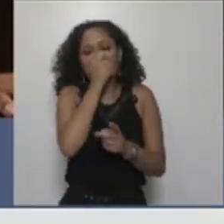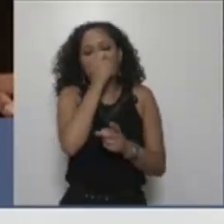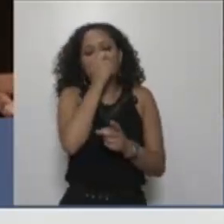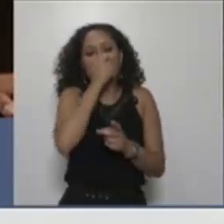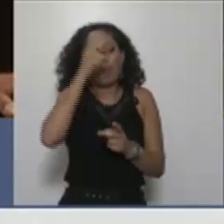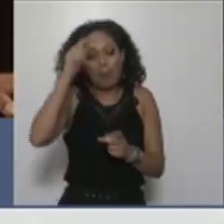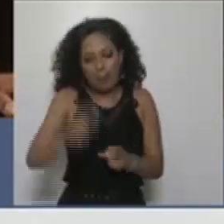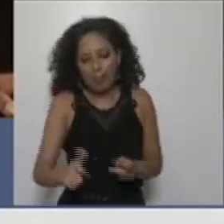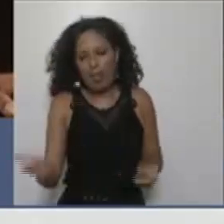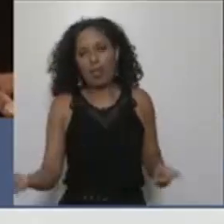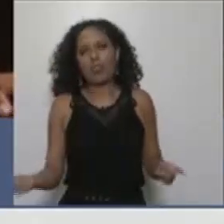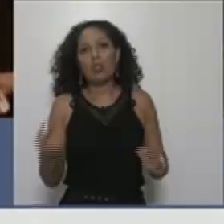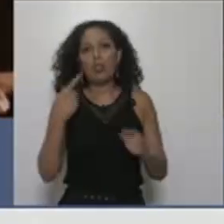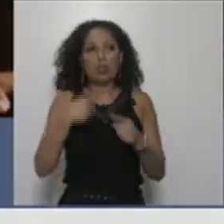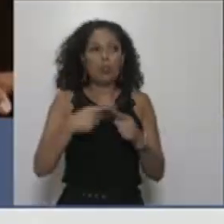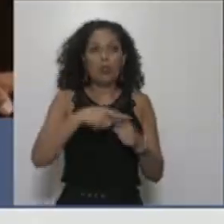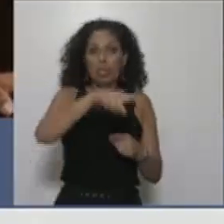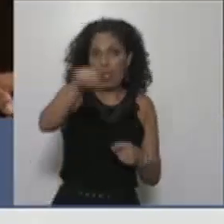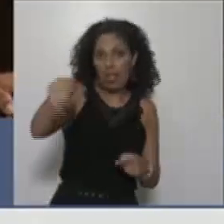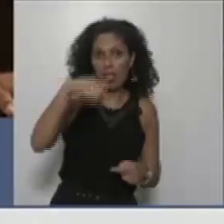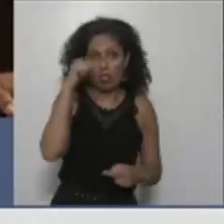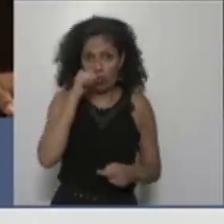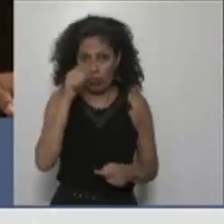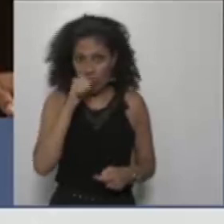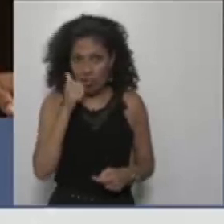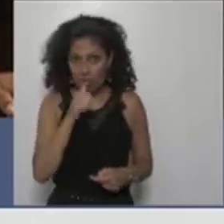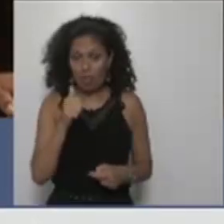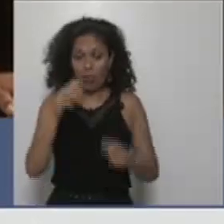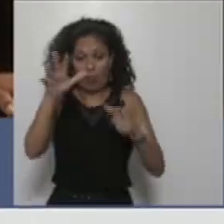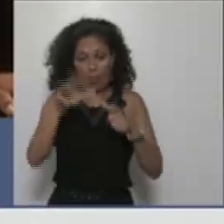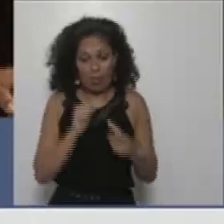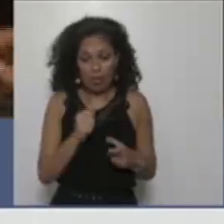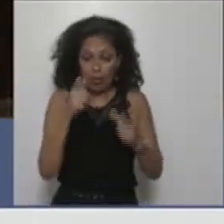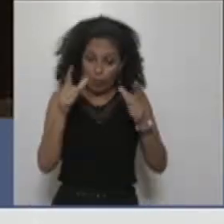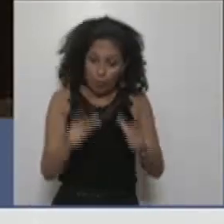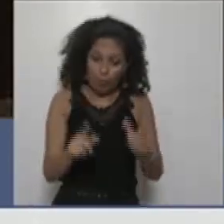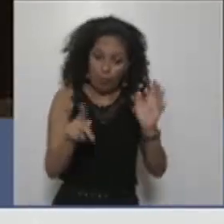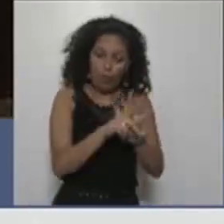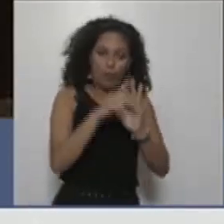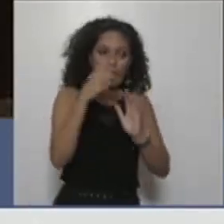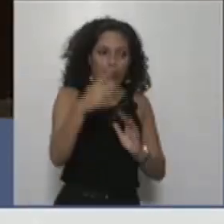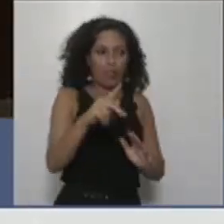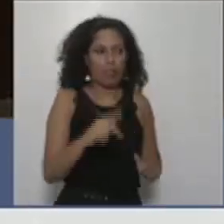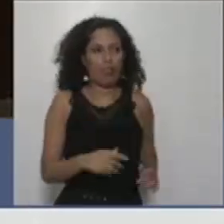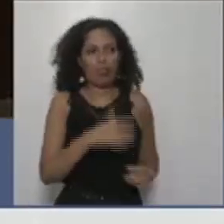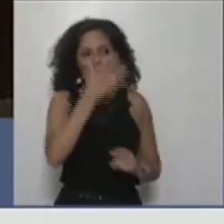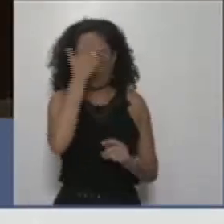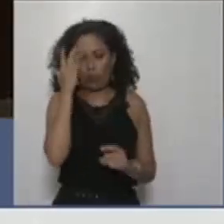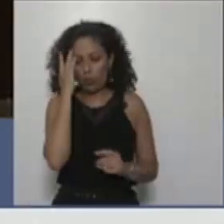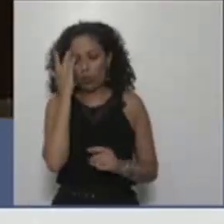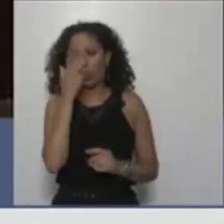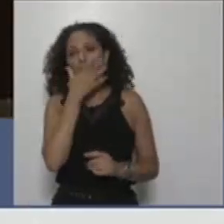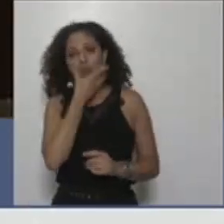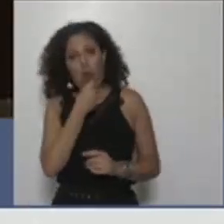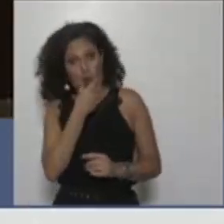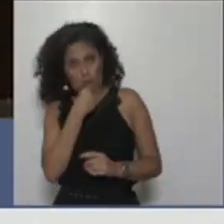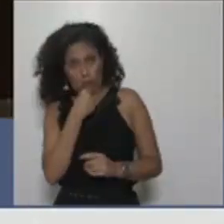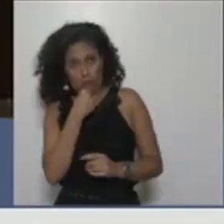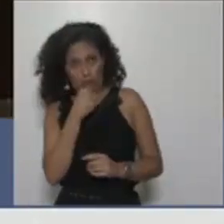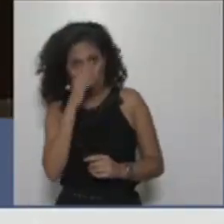eu já ia, porque essas mulheres cobraram um vagão para elas. E aí os trabalhadores, homens em